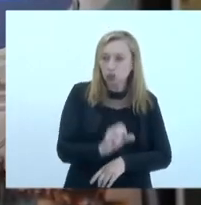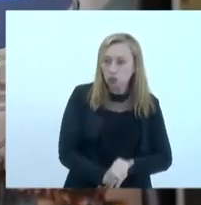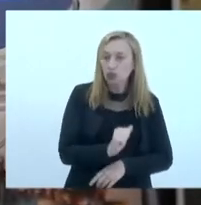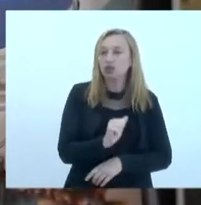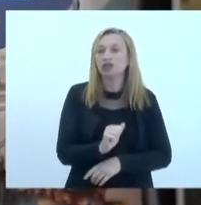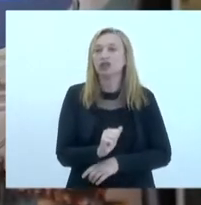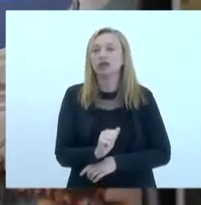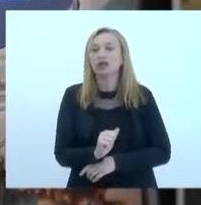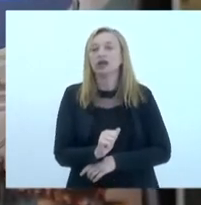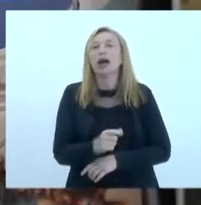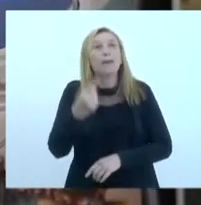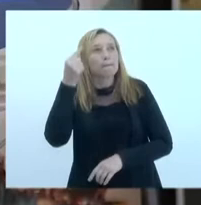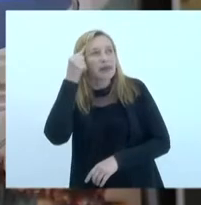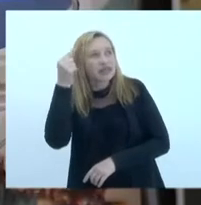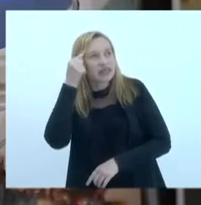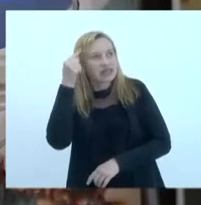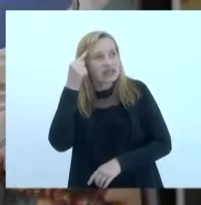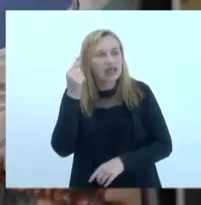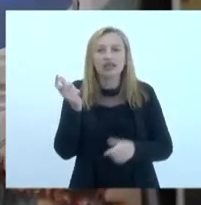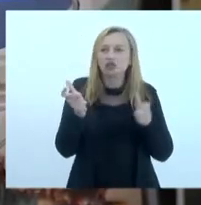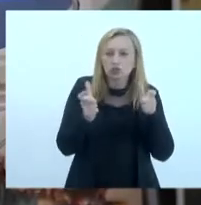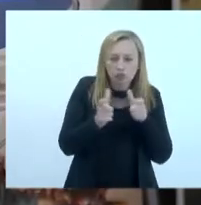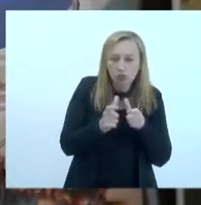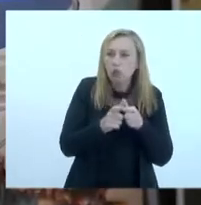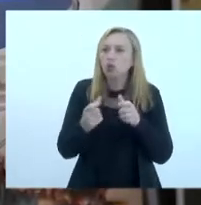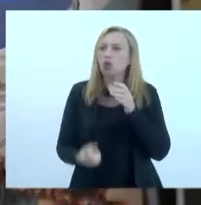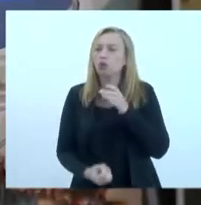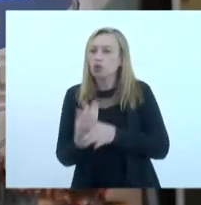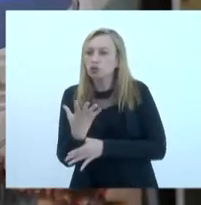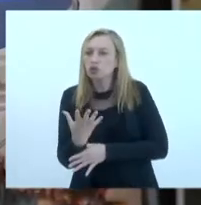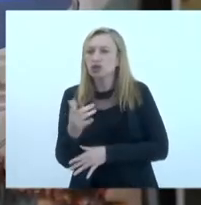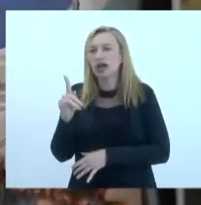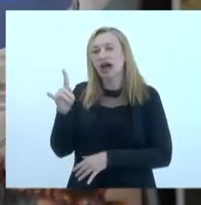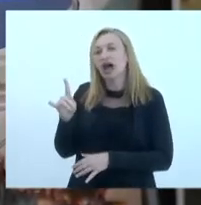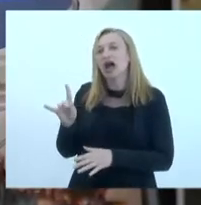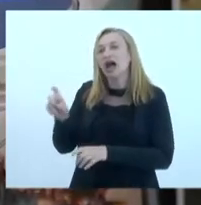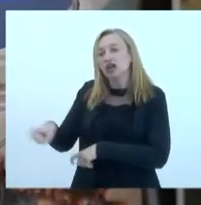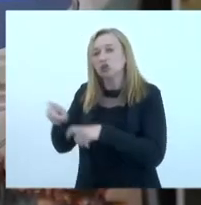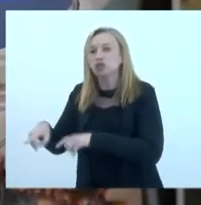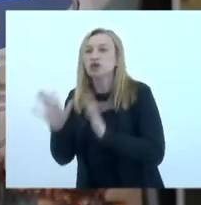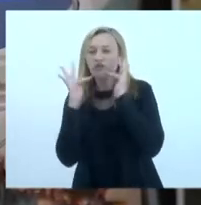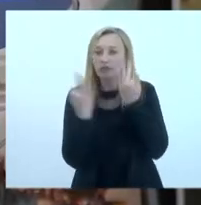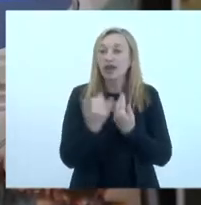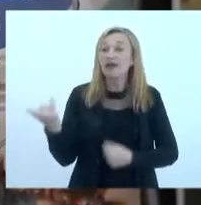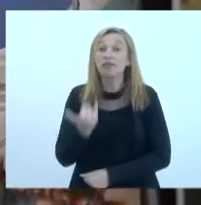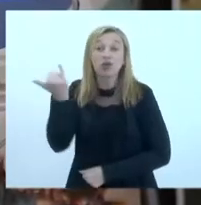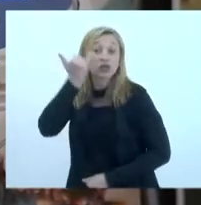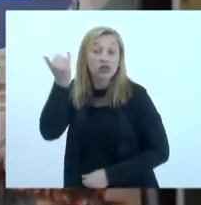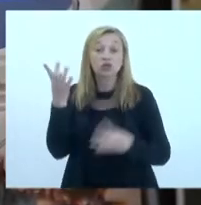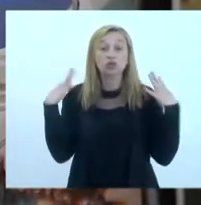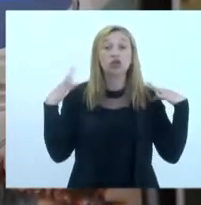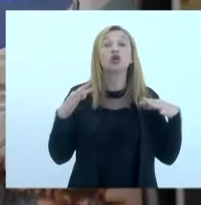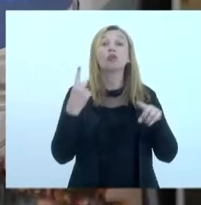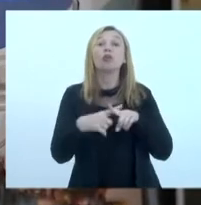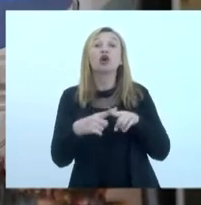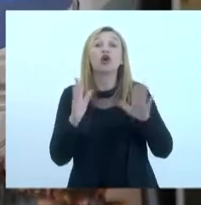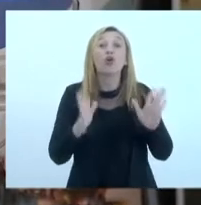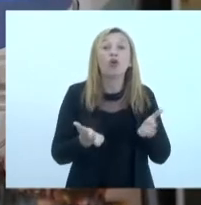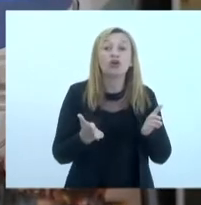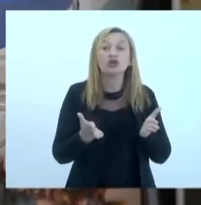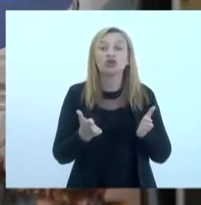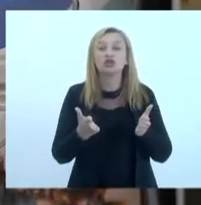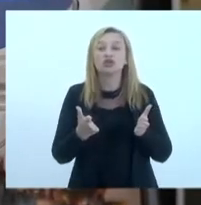é preciso pensar nesses pequenos produtores. A agricultura familiar é muito importante para o turismo, porque eles hoje